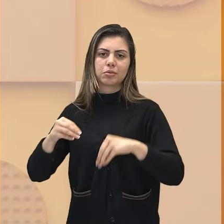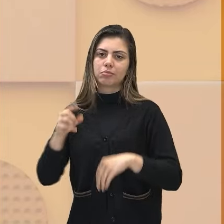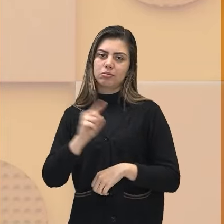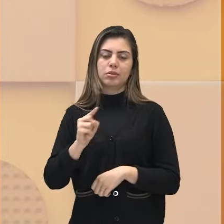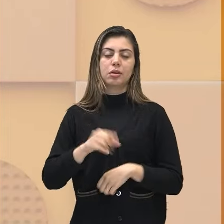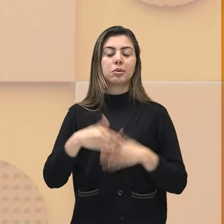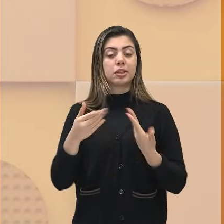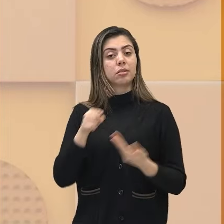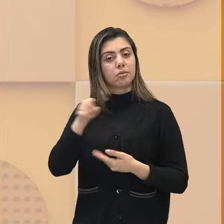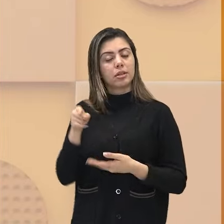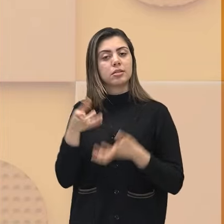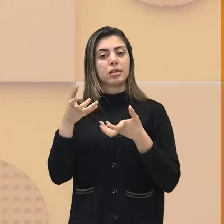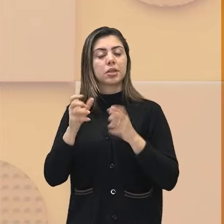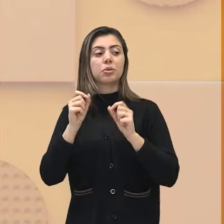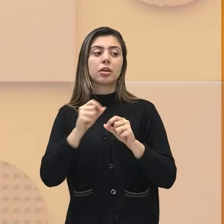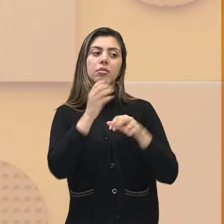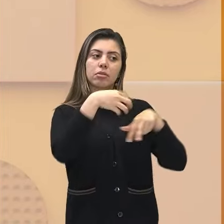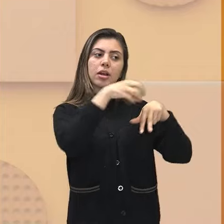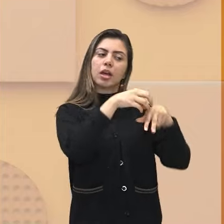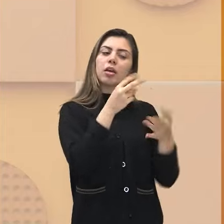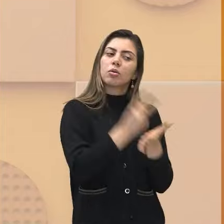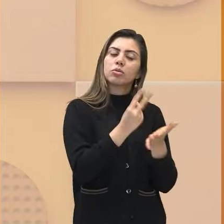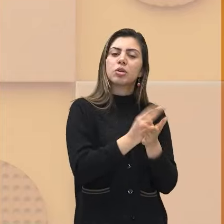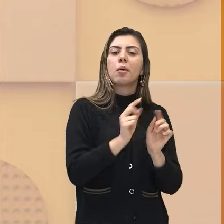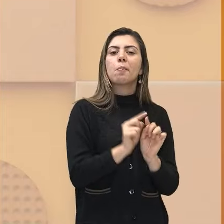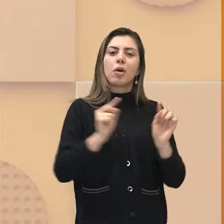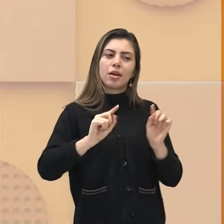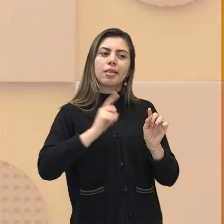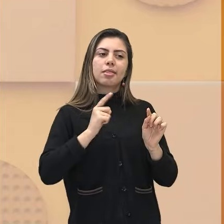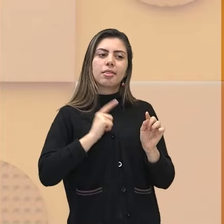que o rei continua existindo, mas com poderes